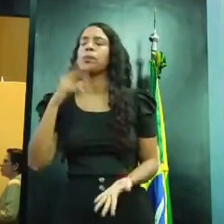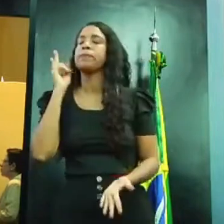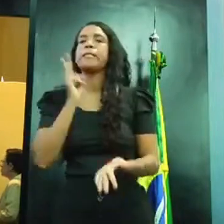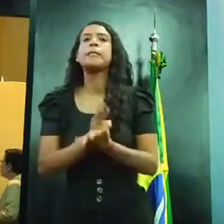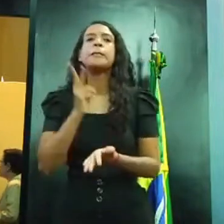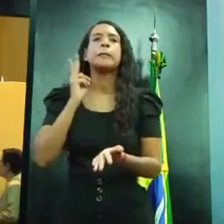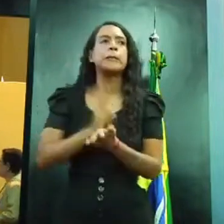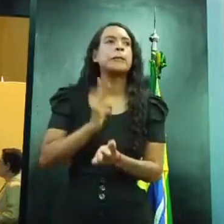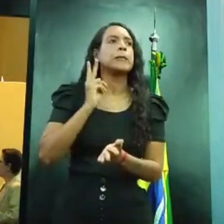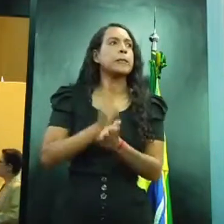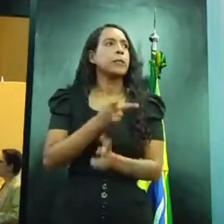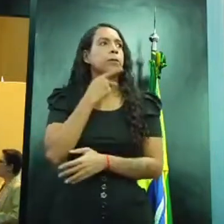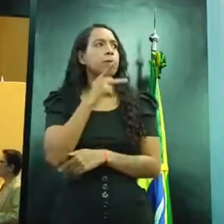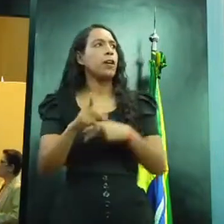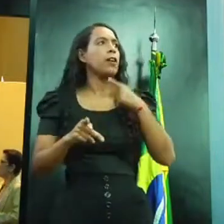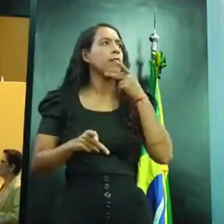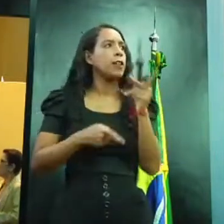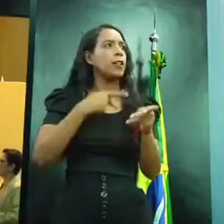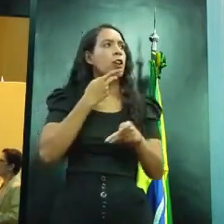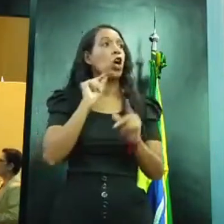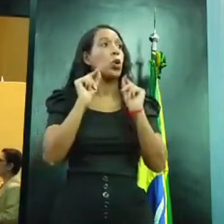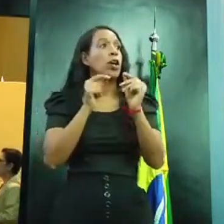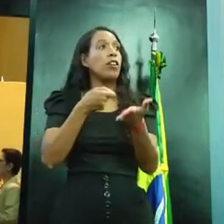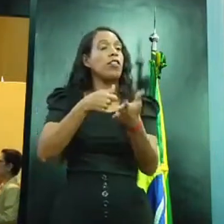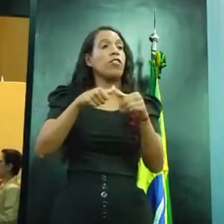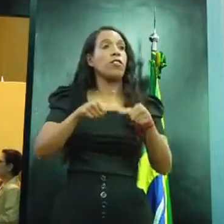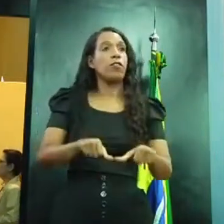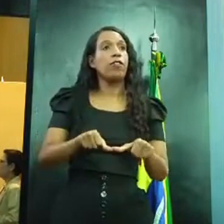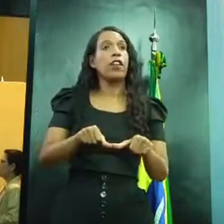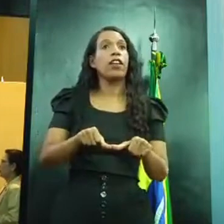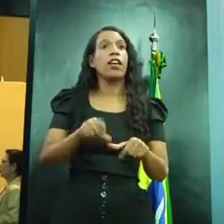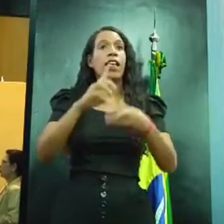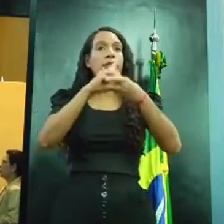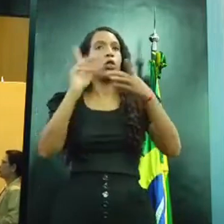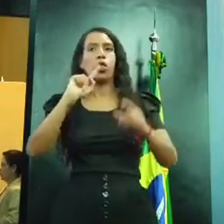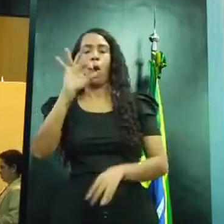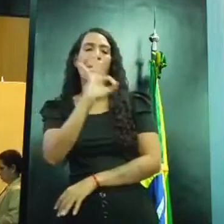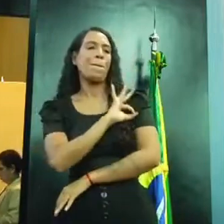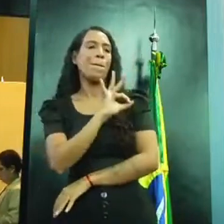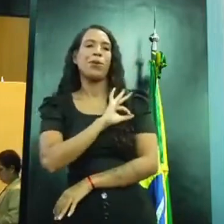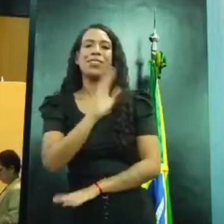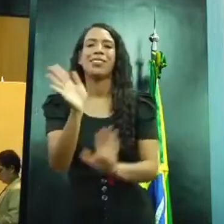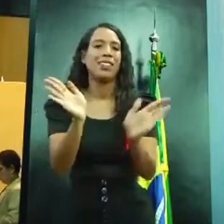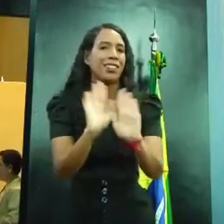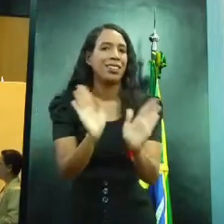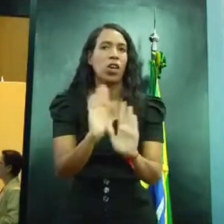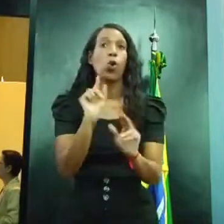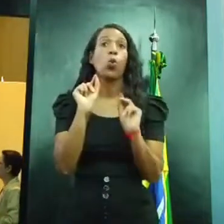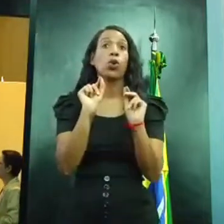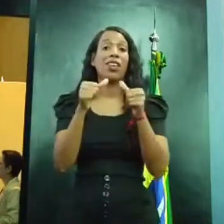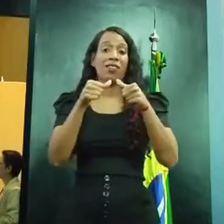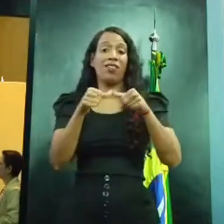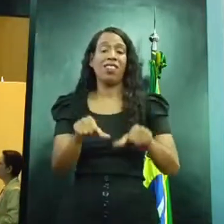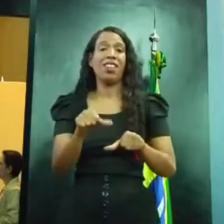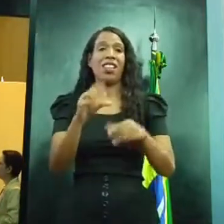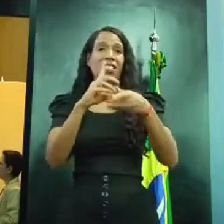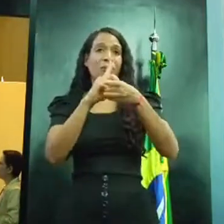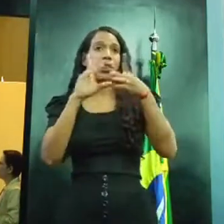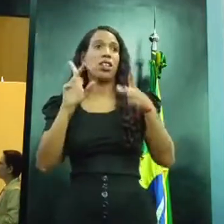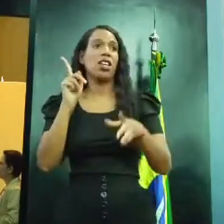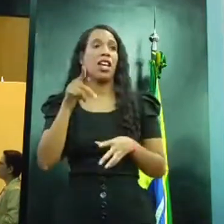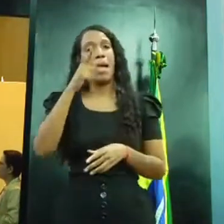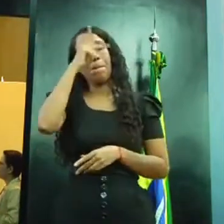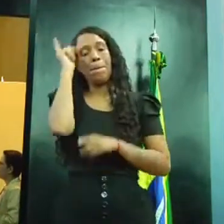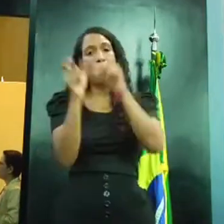o que estabiliza a democracia não é polícia. O que estabiliza a democracia é